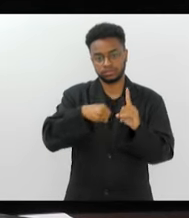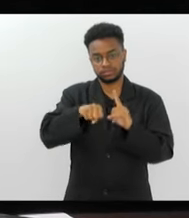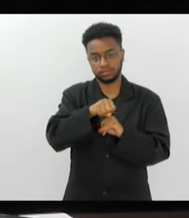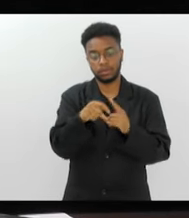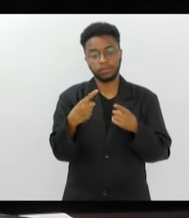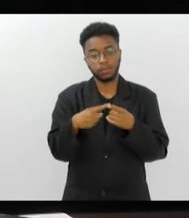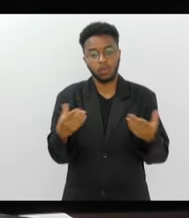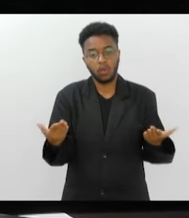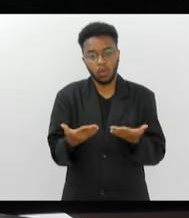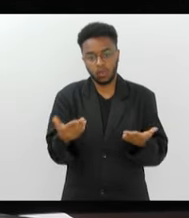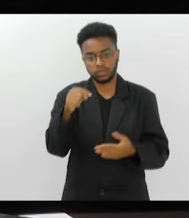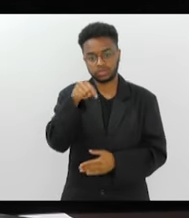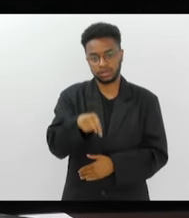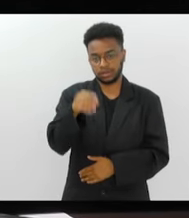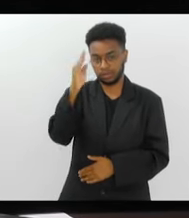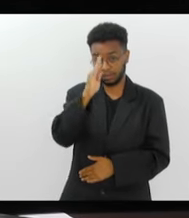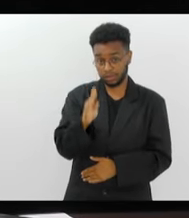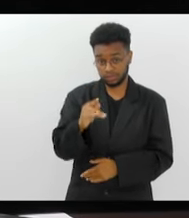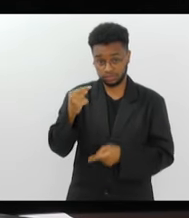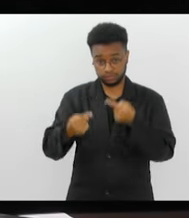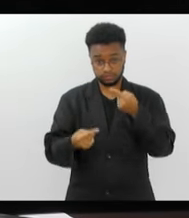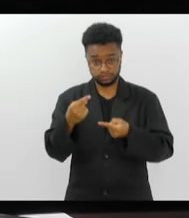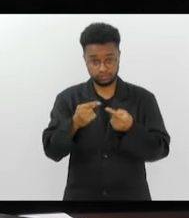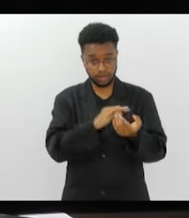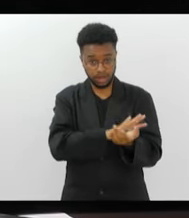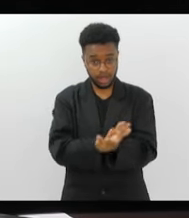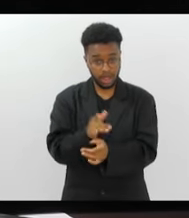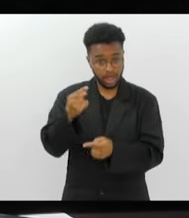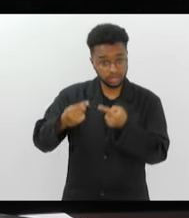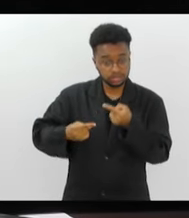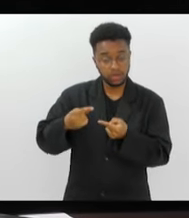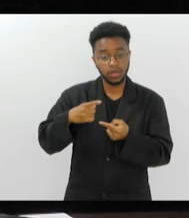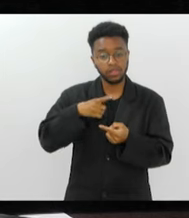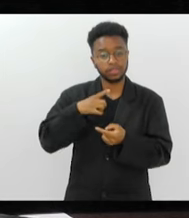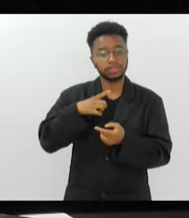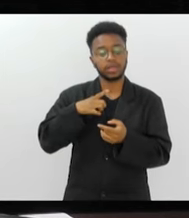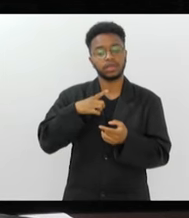Hoje, aqui no Brasil, o debate racial ele ganha cada vez mais vulto,